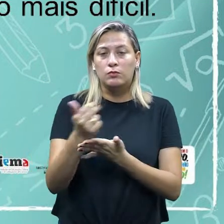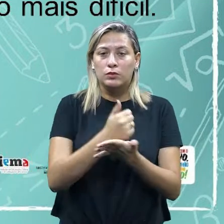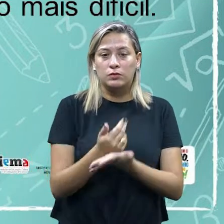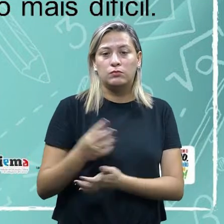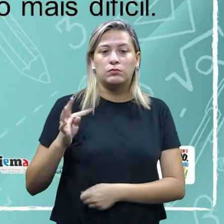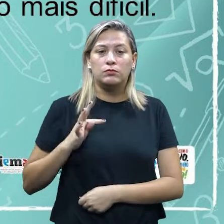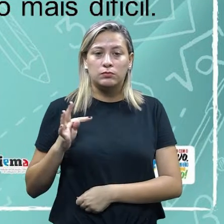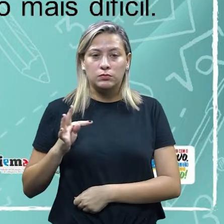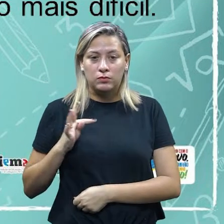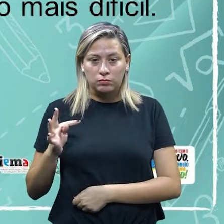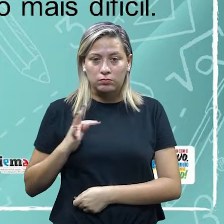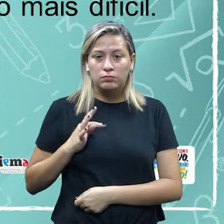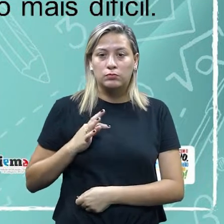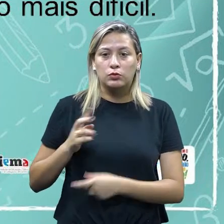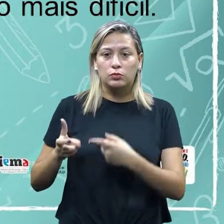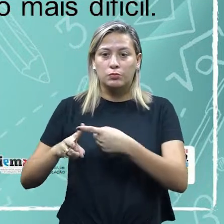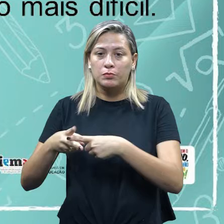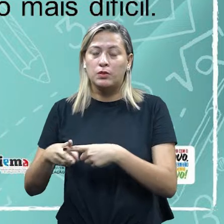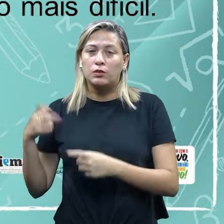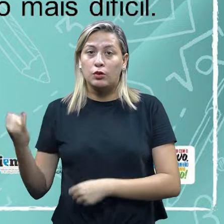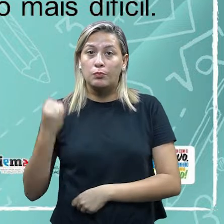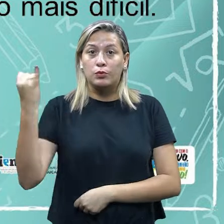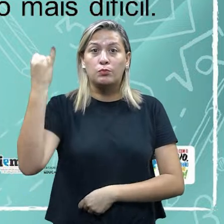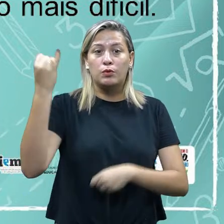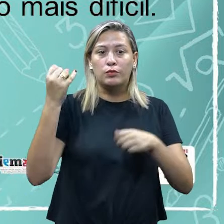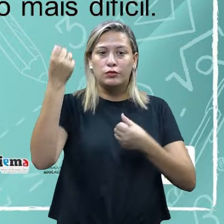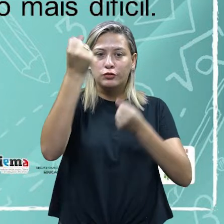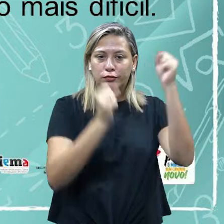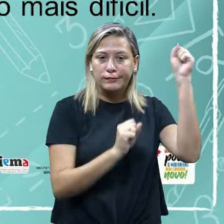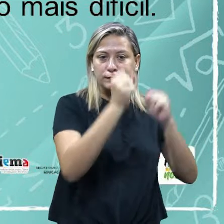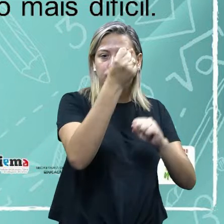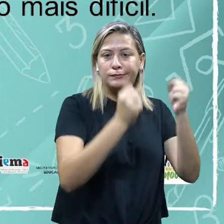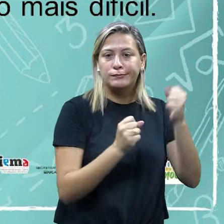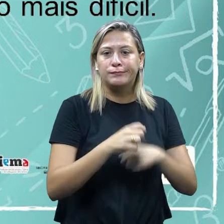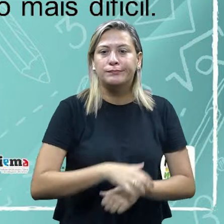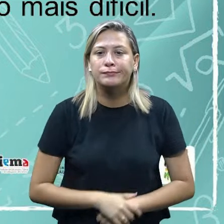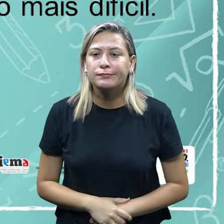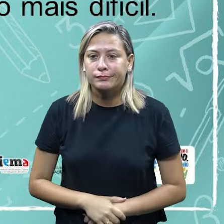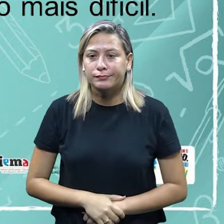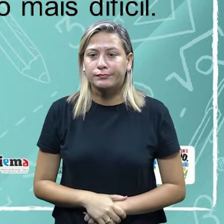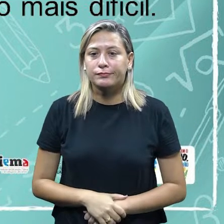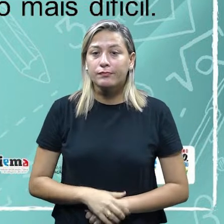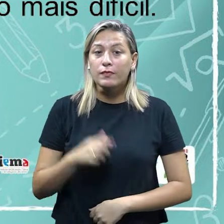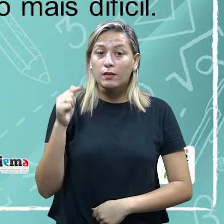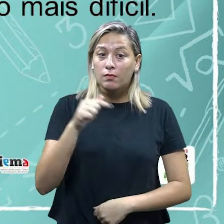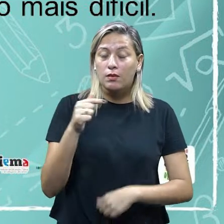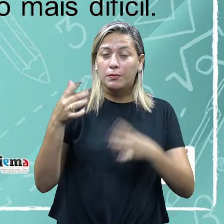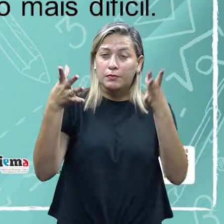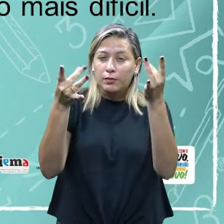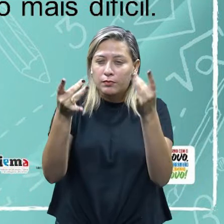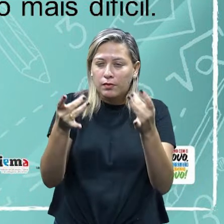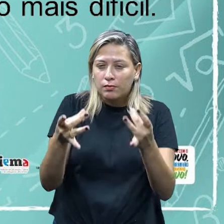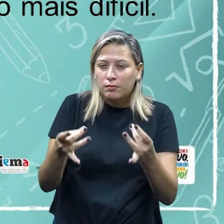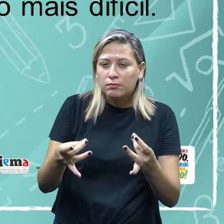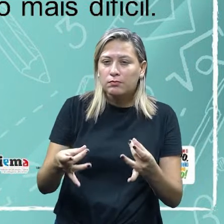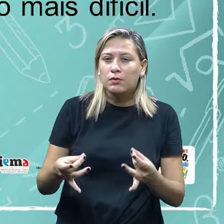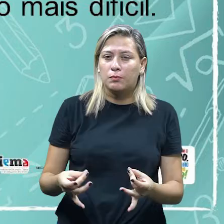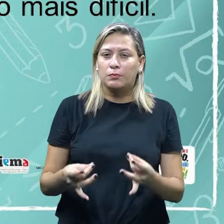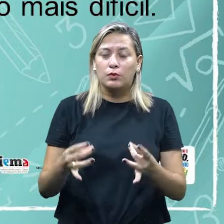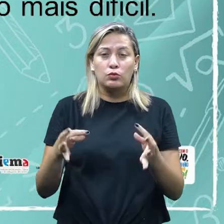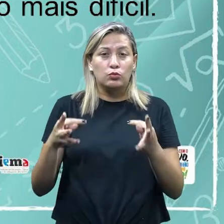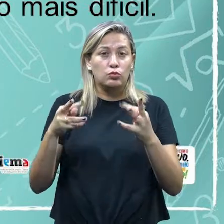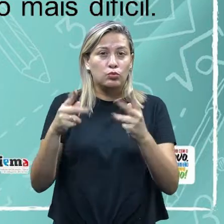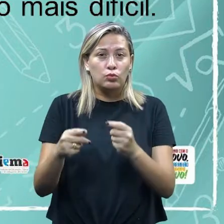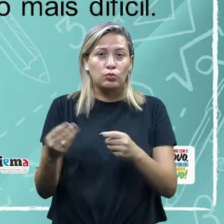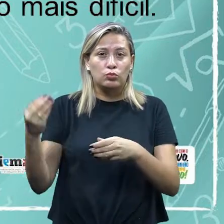técnico mecânico é de extrema importância dentro da indústria. Com o desenho técnico mecânico se pode fazer o detalhamento preciso de todas as